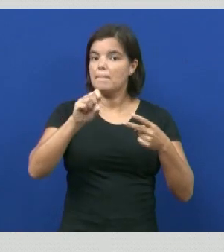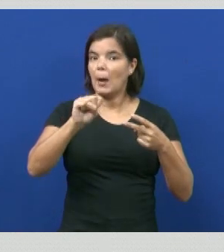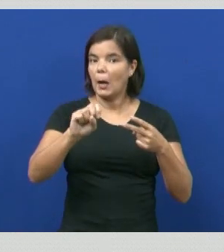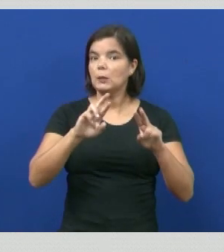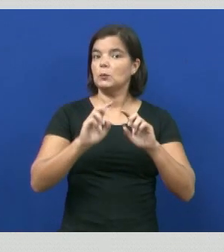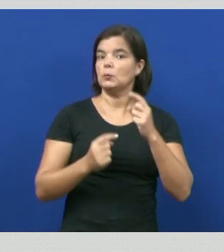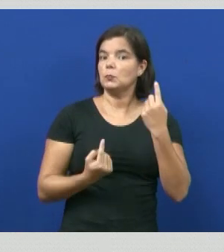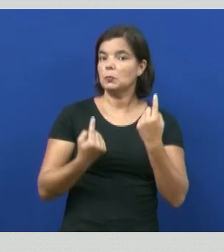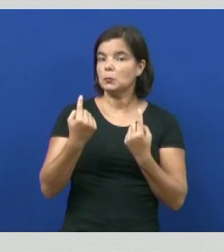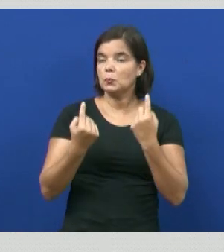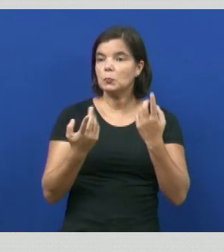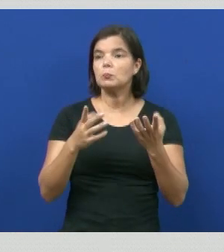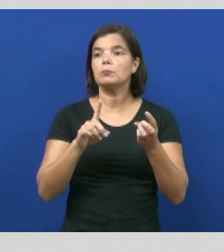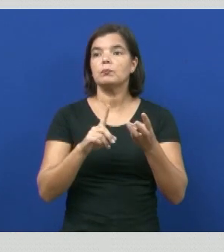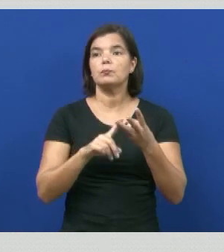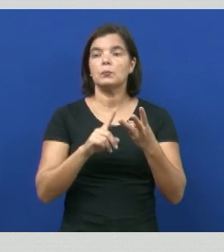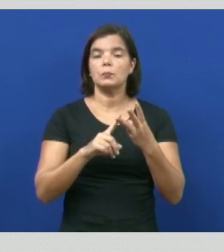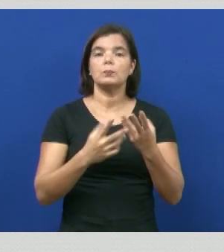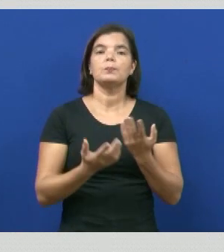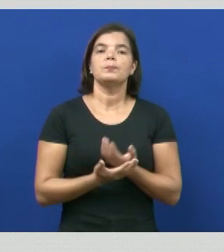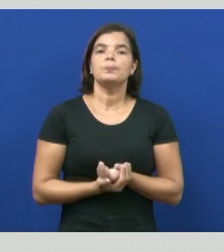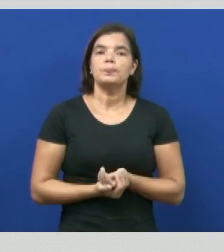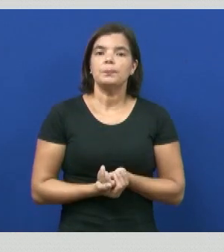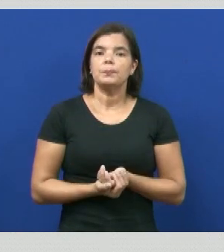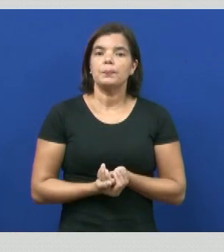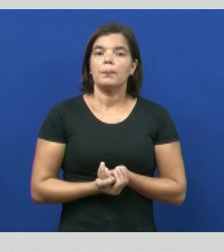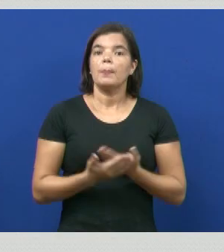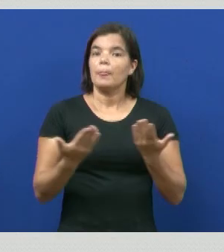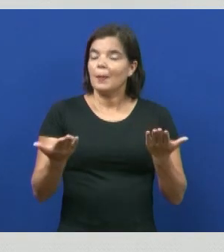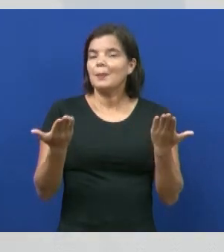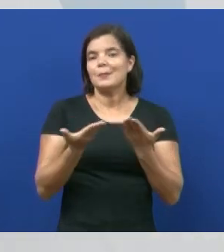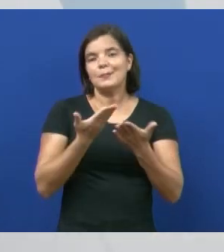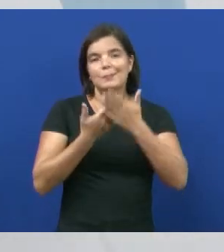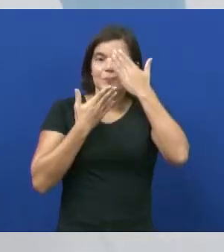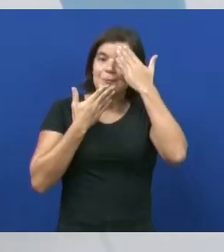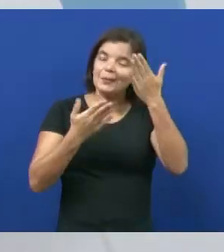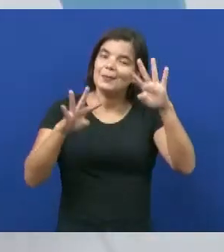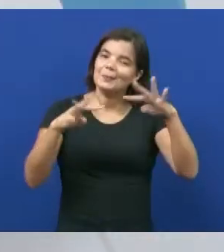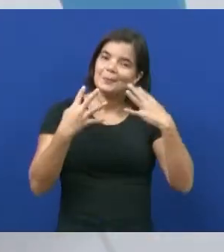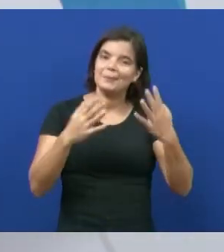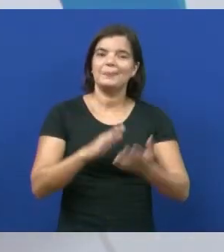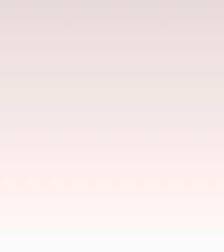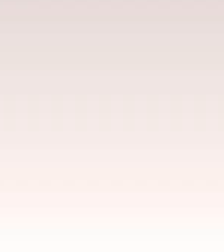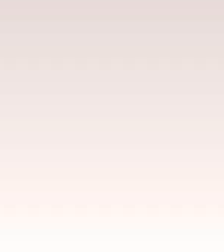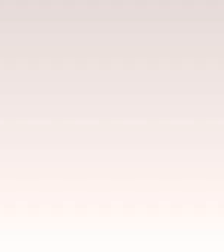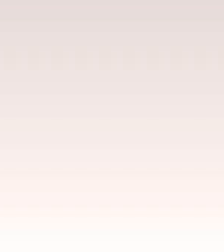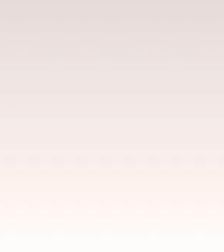oposição e o tal qual estabelece aí uma comparação. Por hoje é só e obrigada pela atenção.